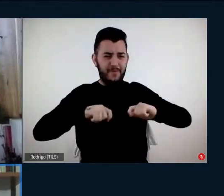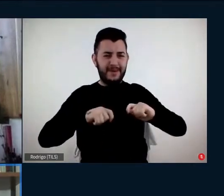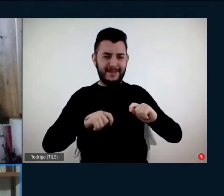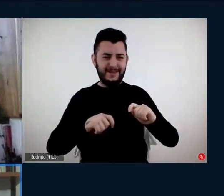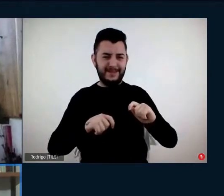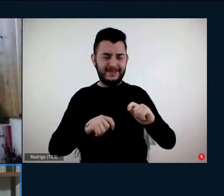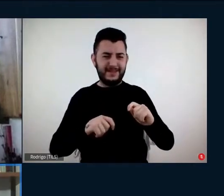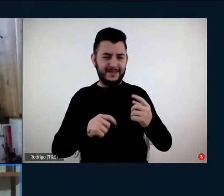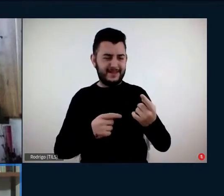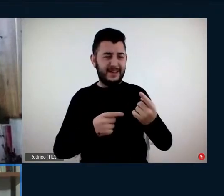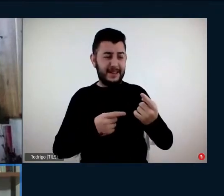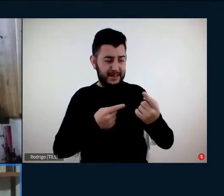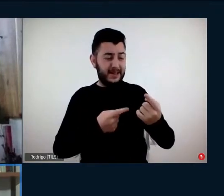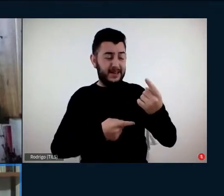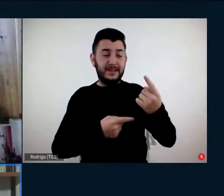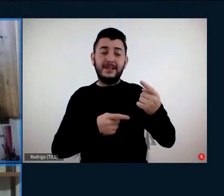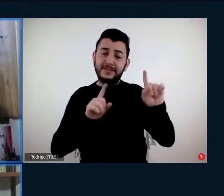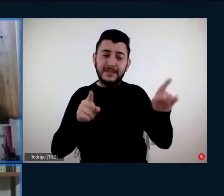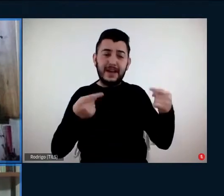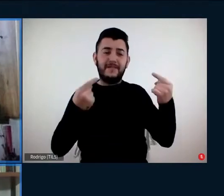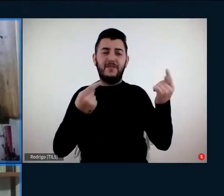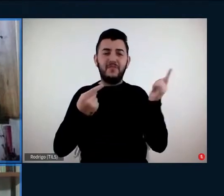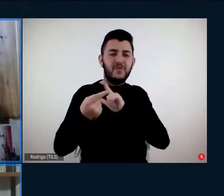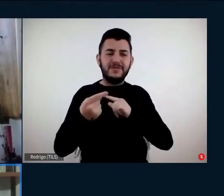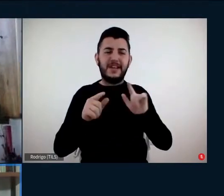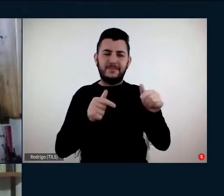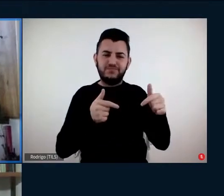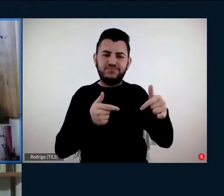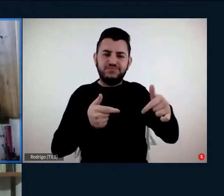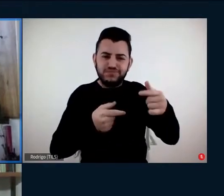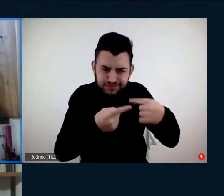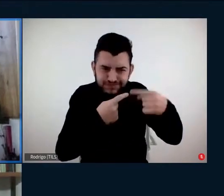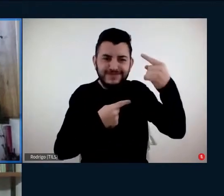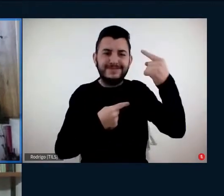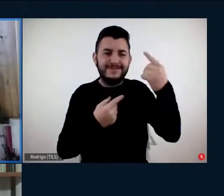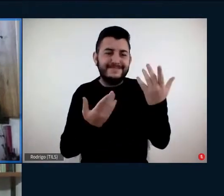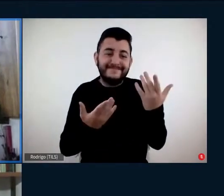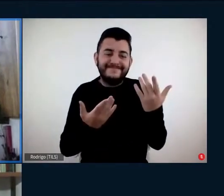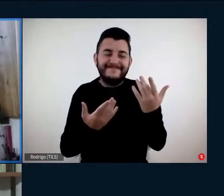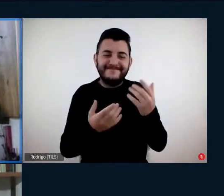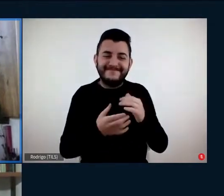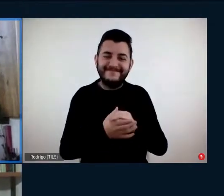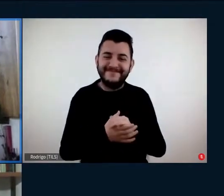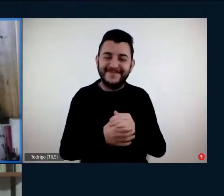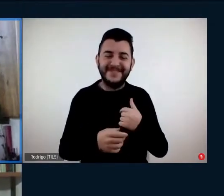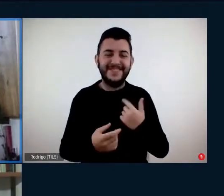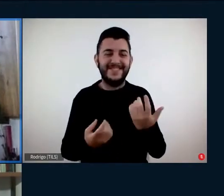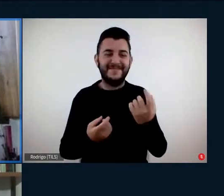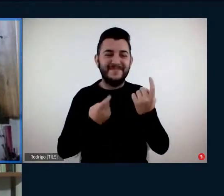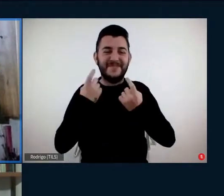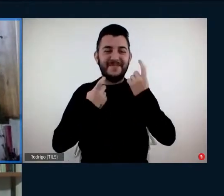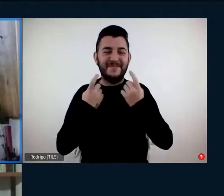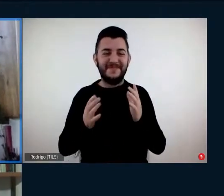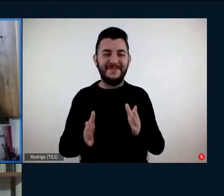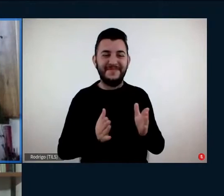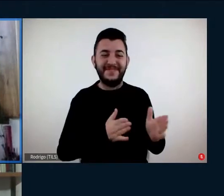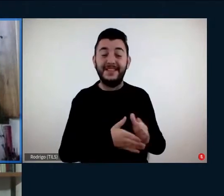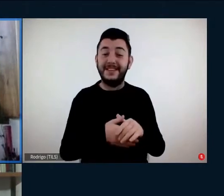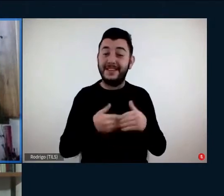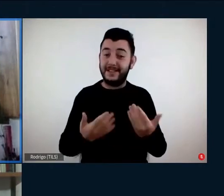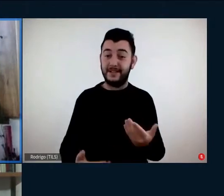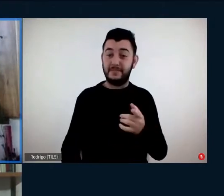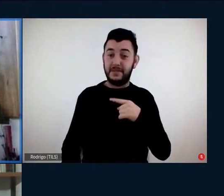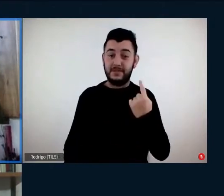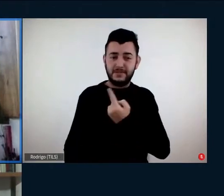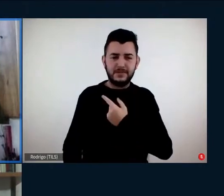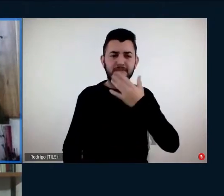desafios ali do batidão? É isso que me preocupa. Legal. Eu acho que para a gente saber essas respostas, a